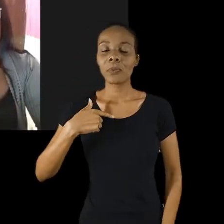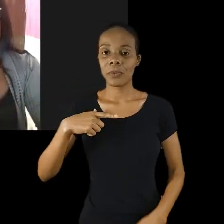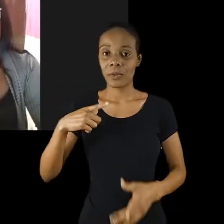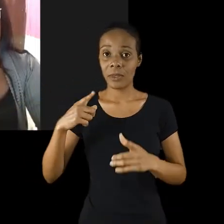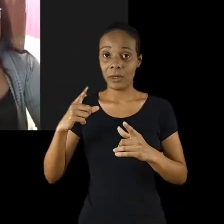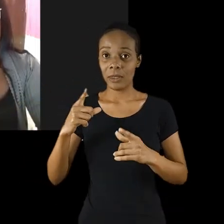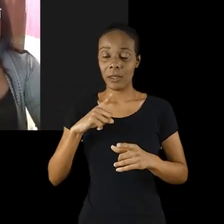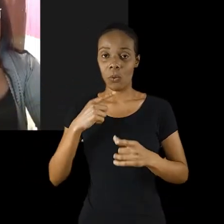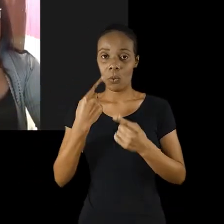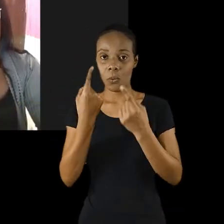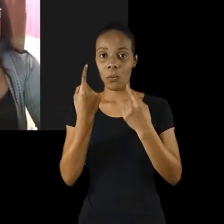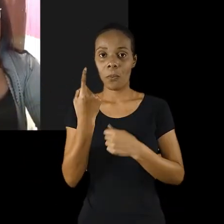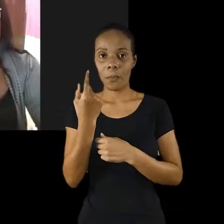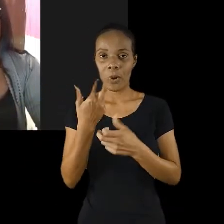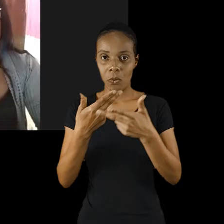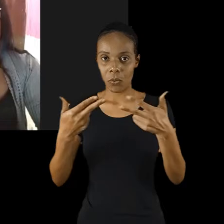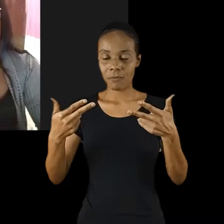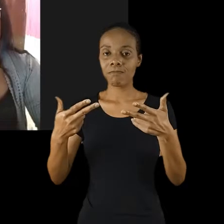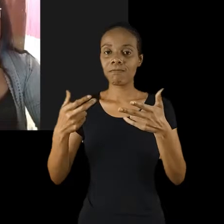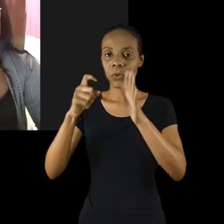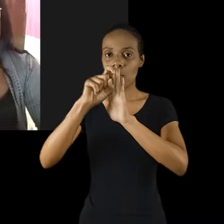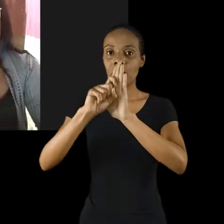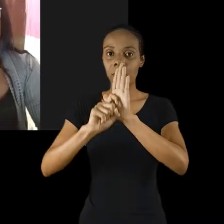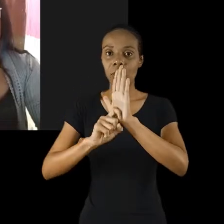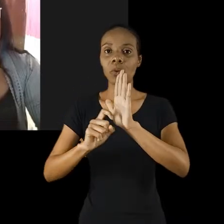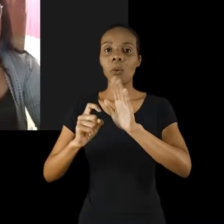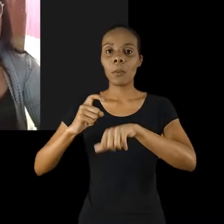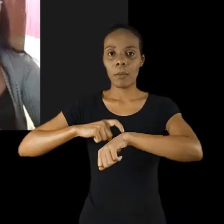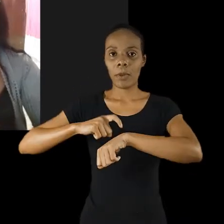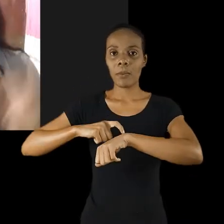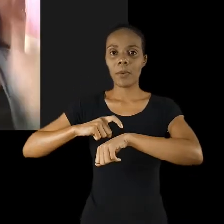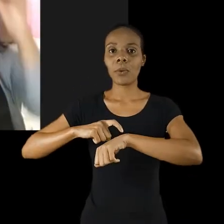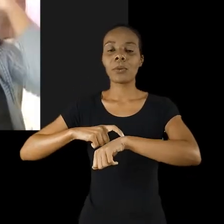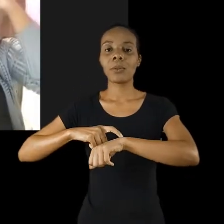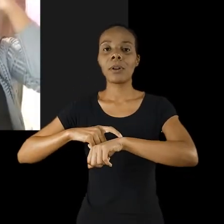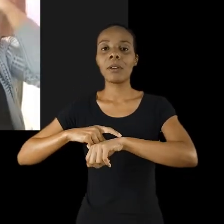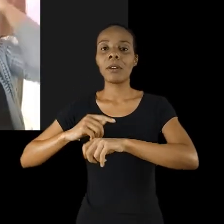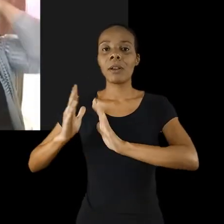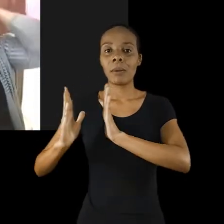pandemia e eu passei muitos processos durante a pandemia